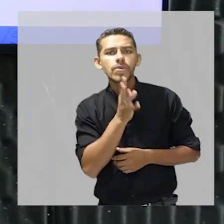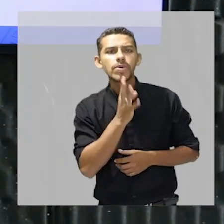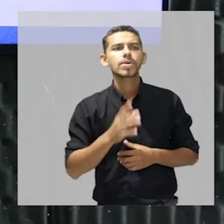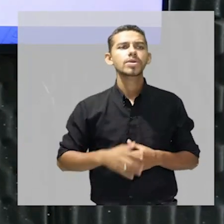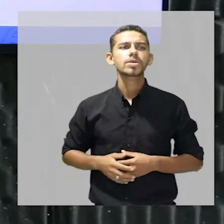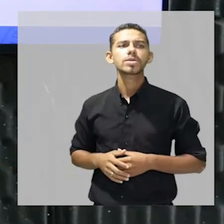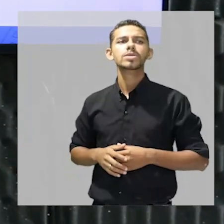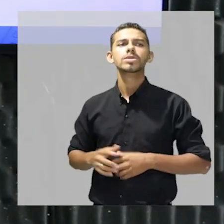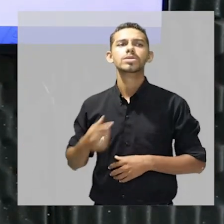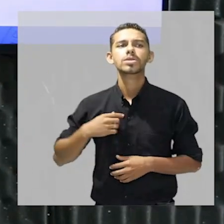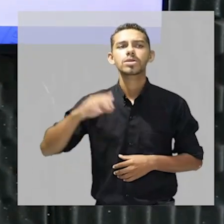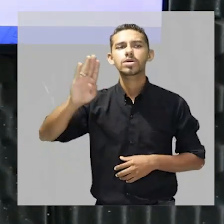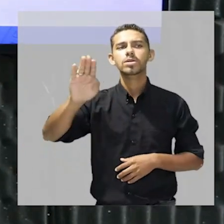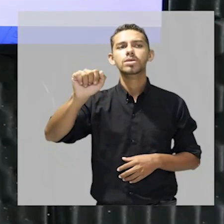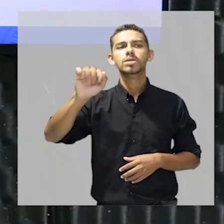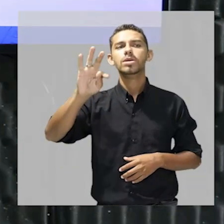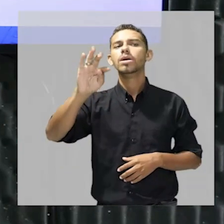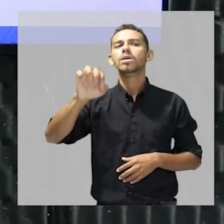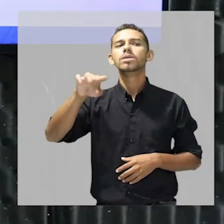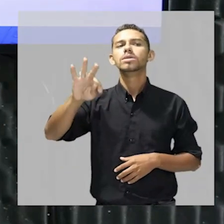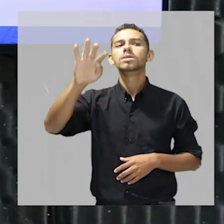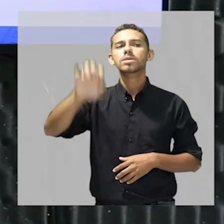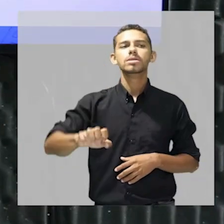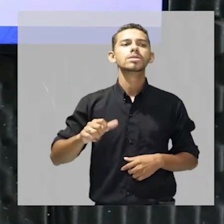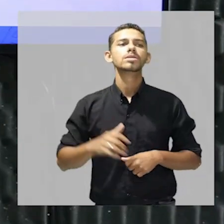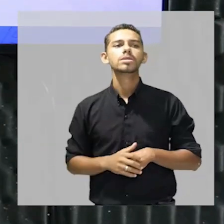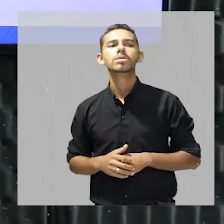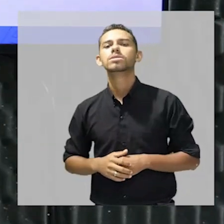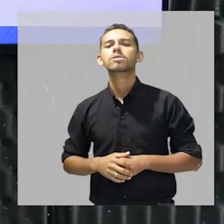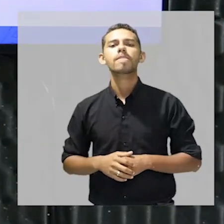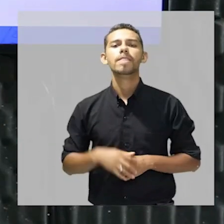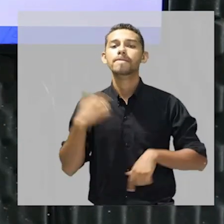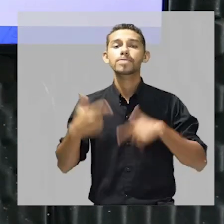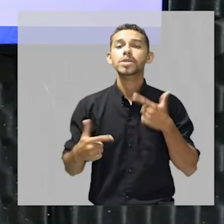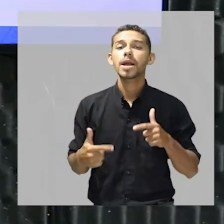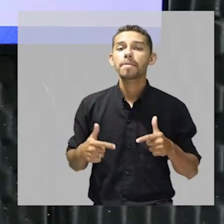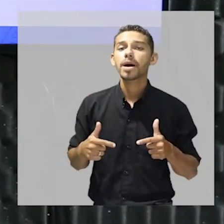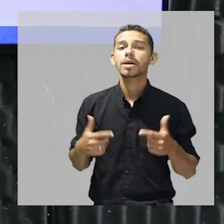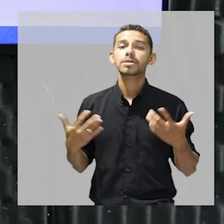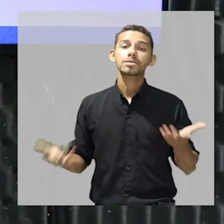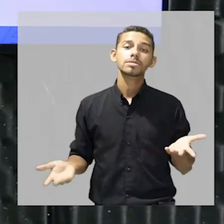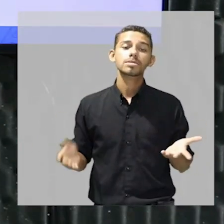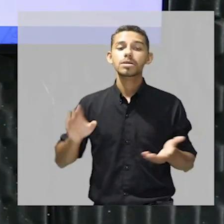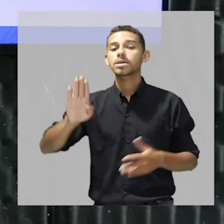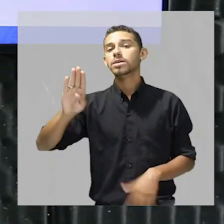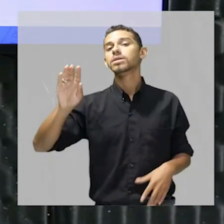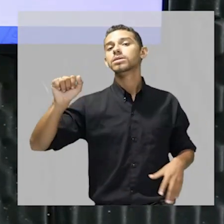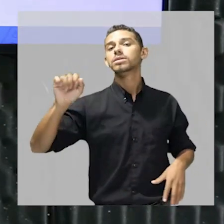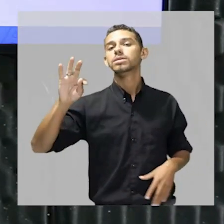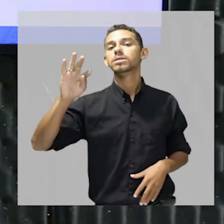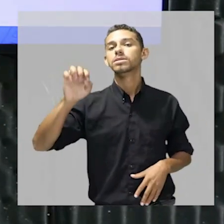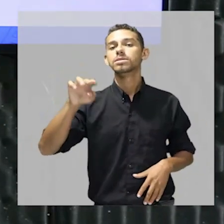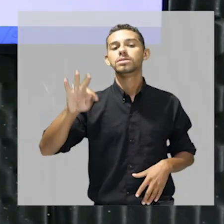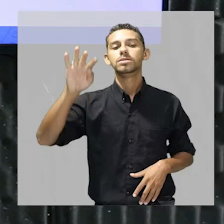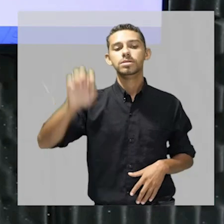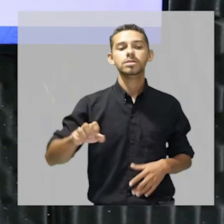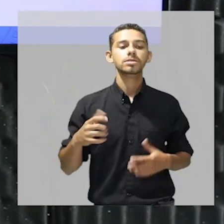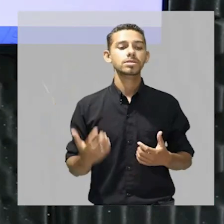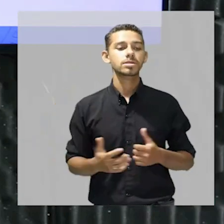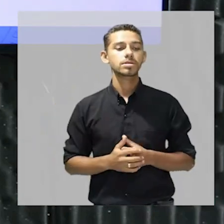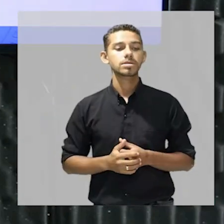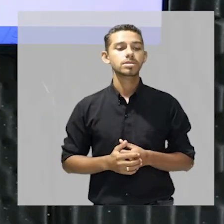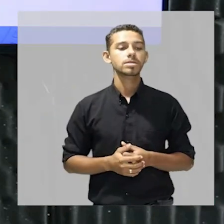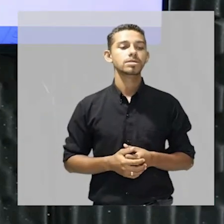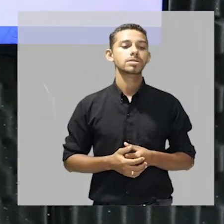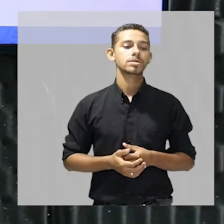ah eu tô no batente tô na labuta ah eu não sei a palavra bater de corresponde a Beco labuta